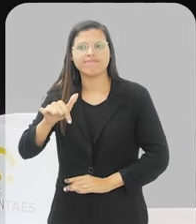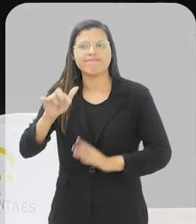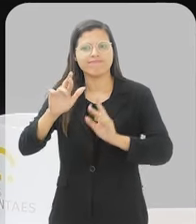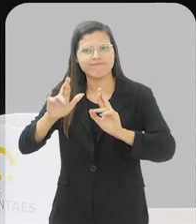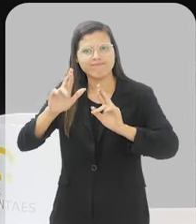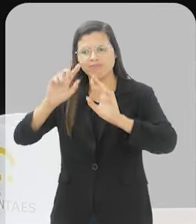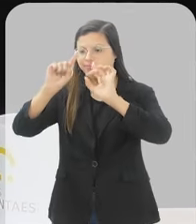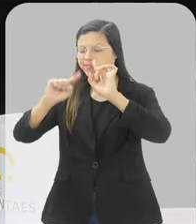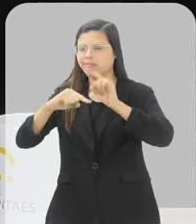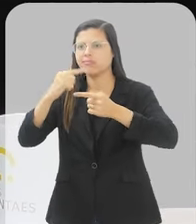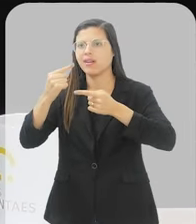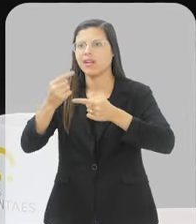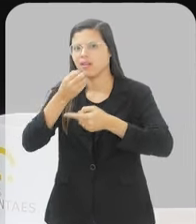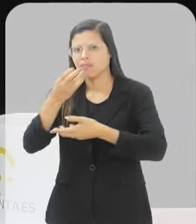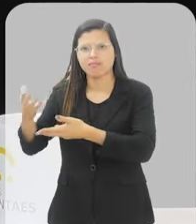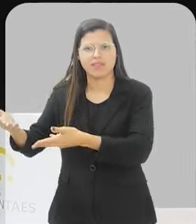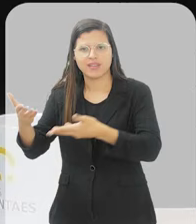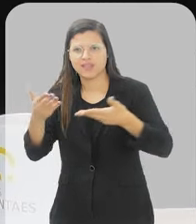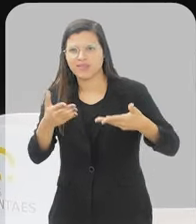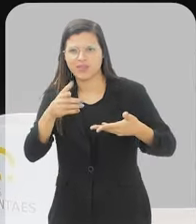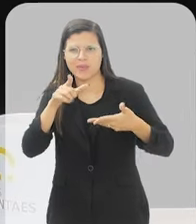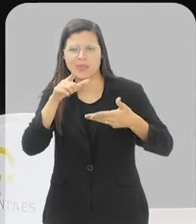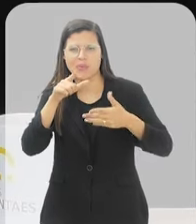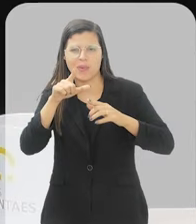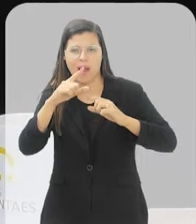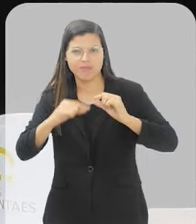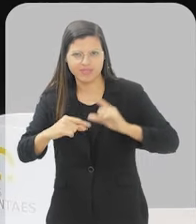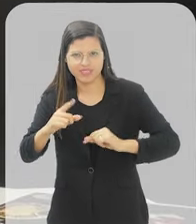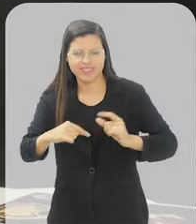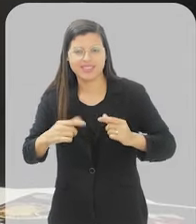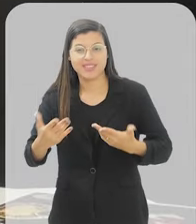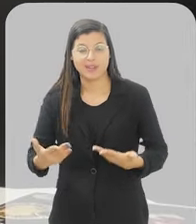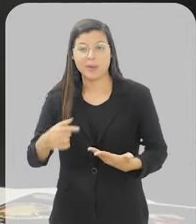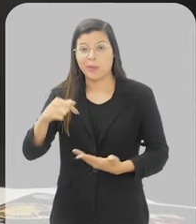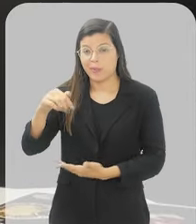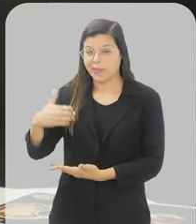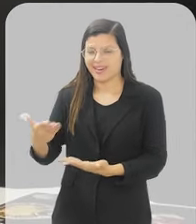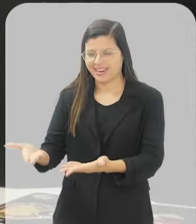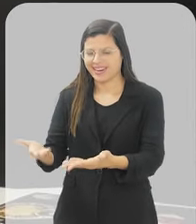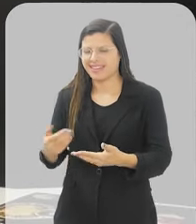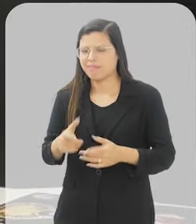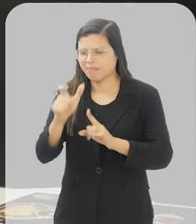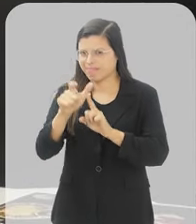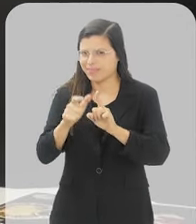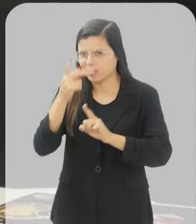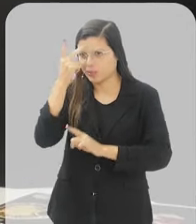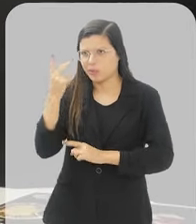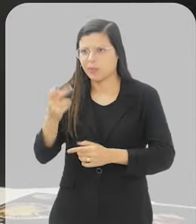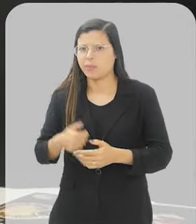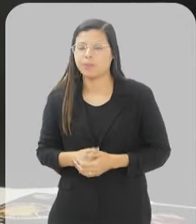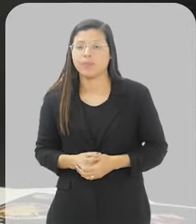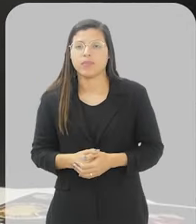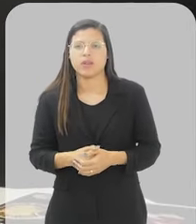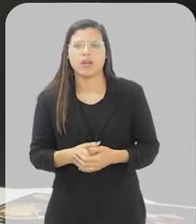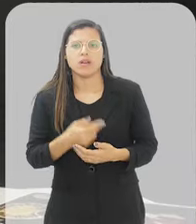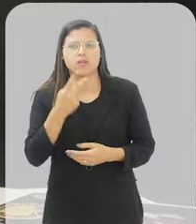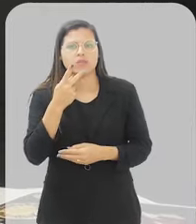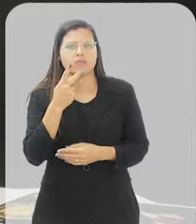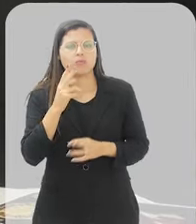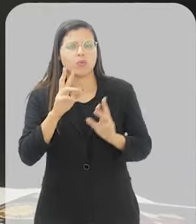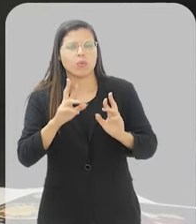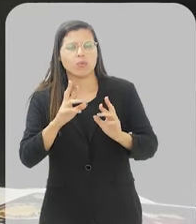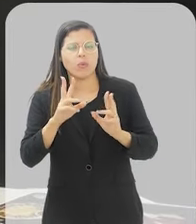e seja bem-vindo à mocidade. Foi assim que eu Que entrei. ótimo. E logo com quem, né? Com o Com o grande Renato. Renato Lage. Ô, Marco, fala um pouco dessa tua relação